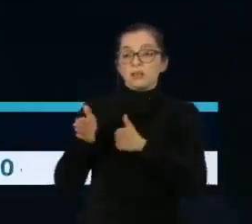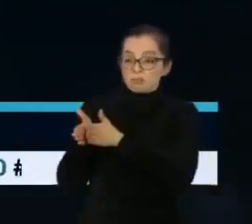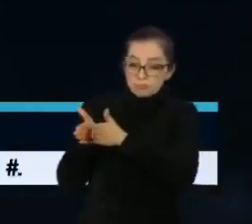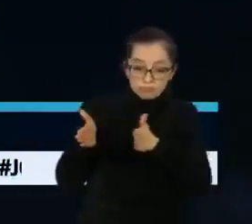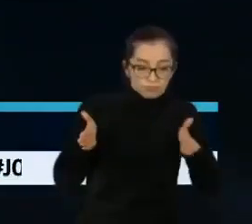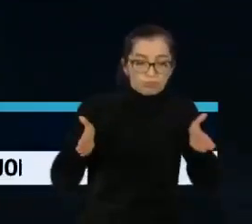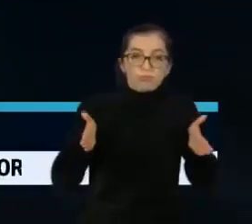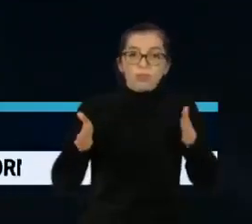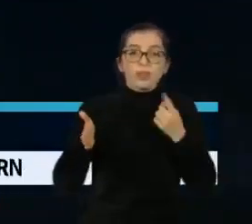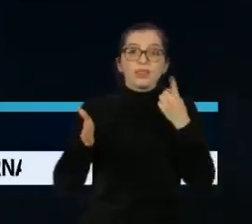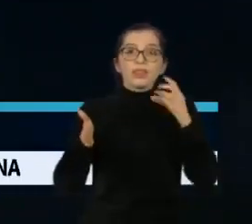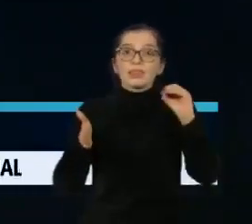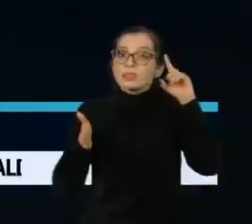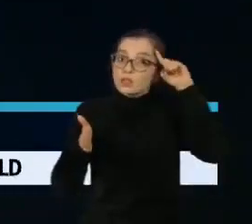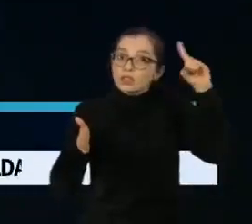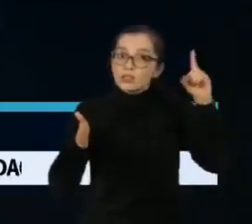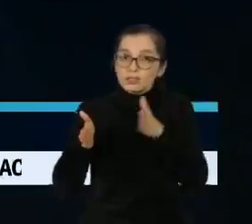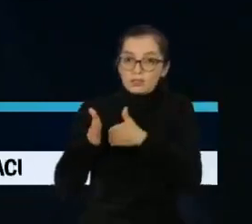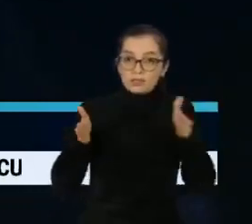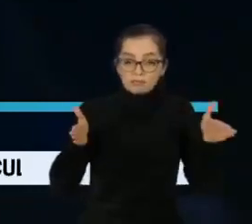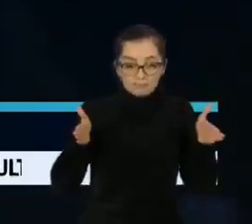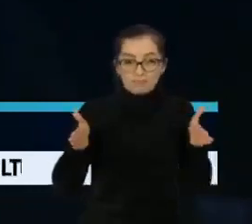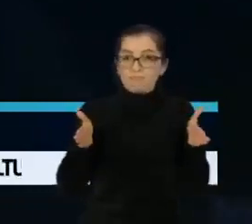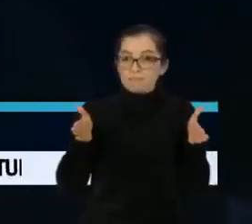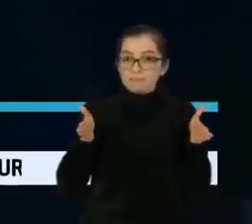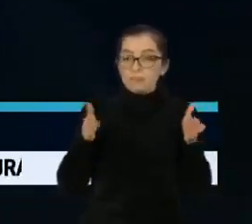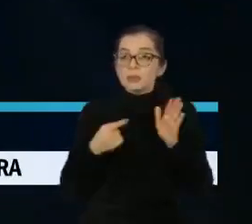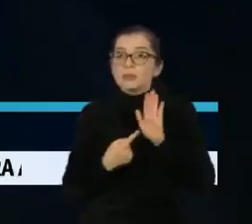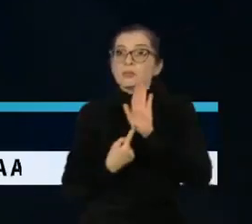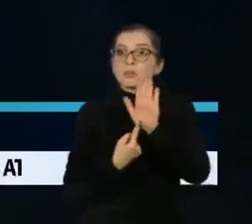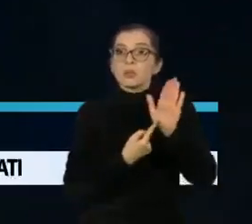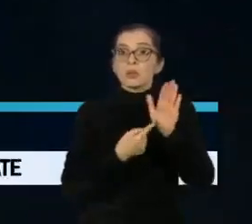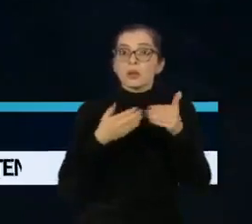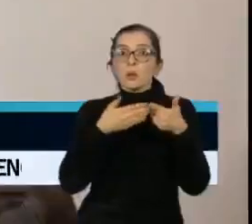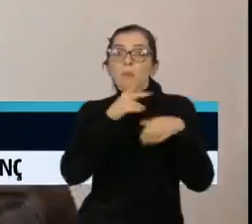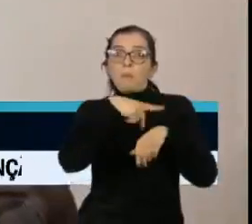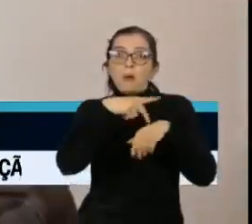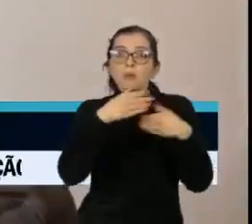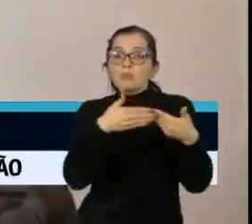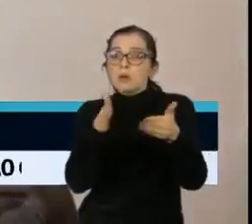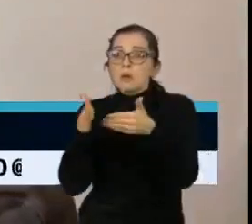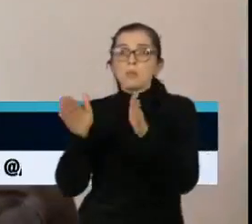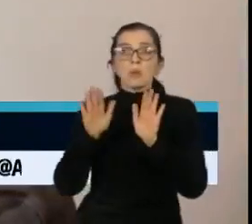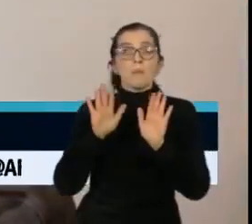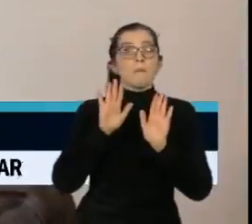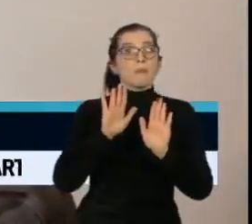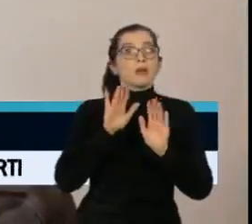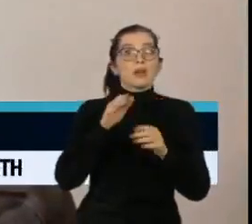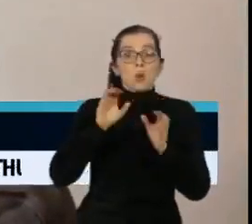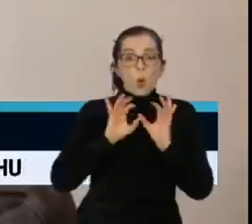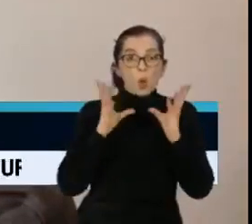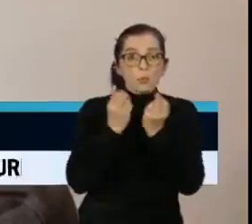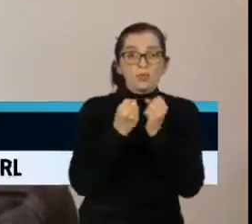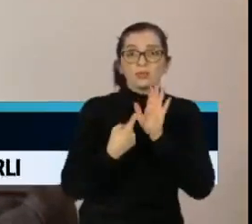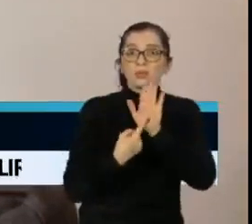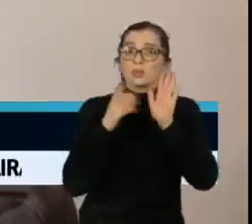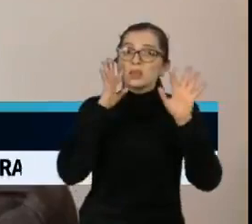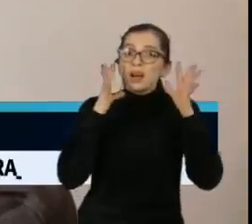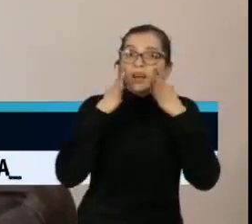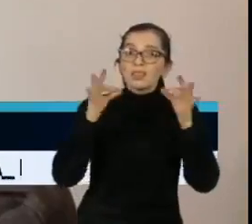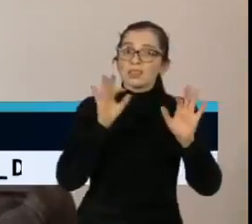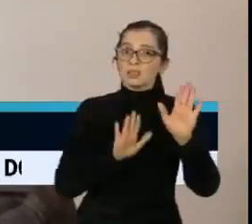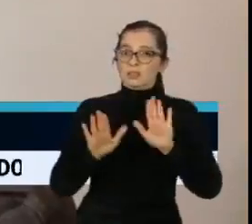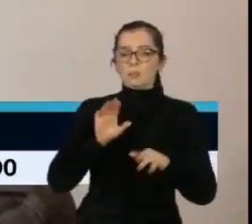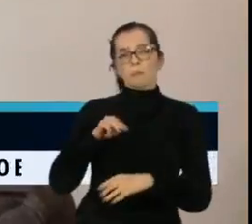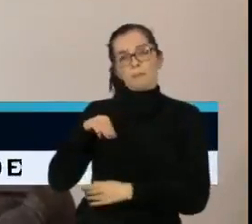Organização Mundial da Saúde e pediu cautela os países na reabertura das economias Marcelo mora em Londres há seis anos